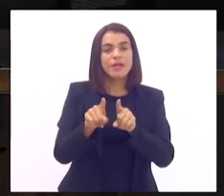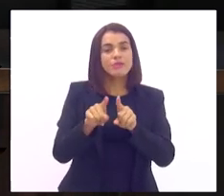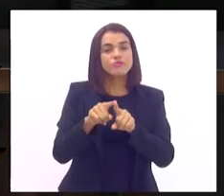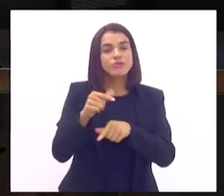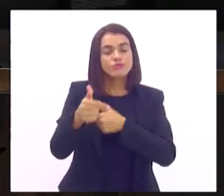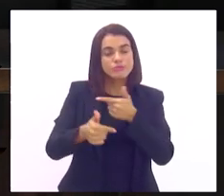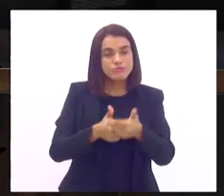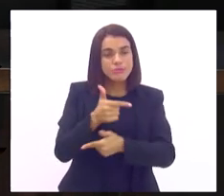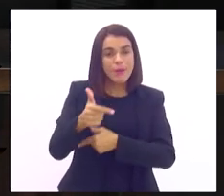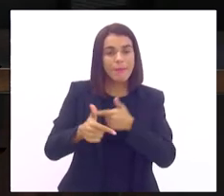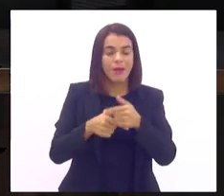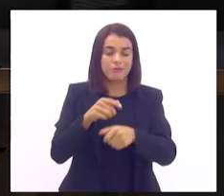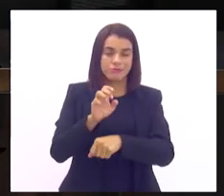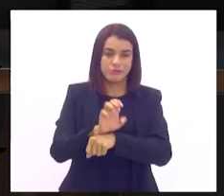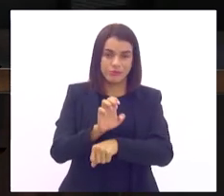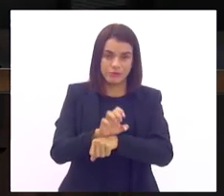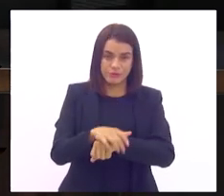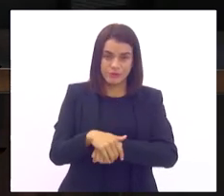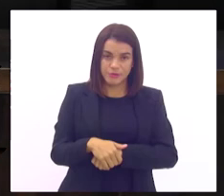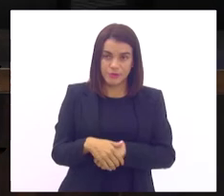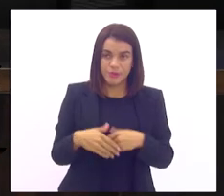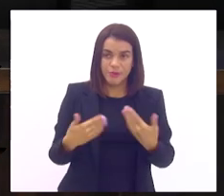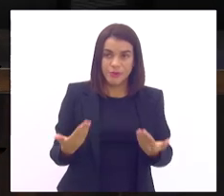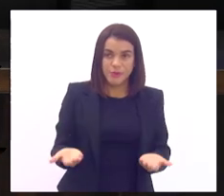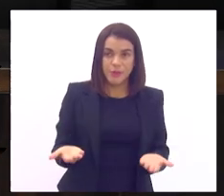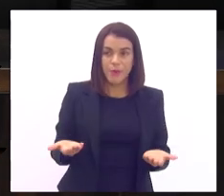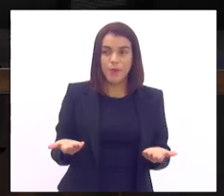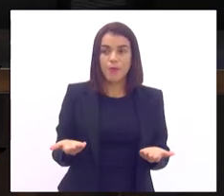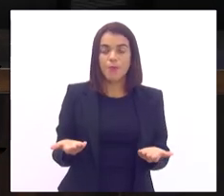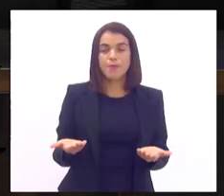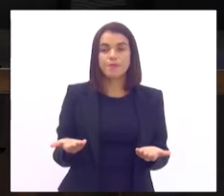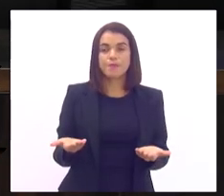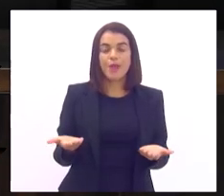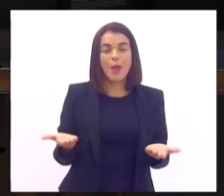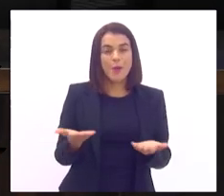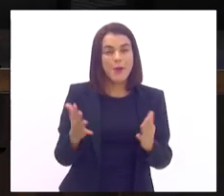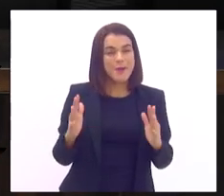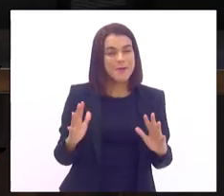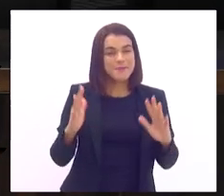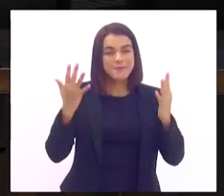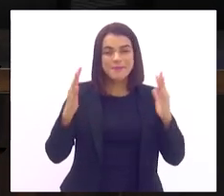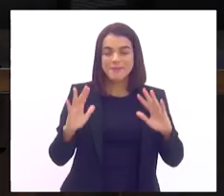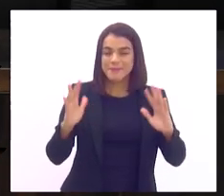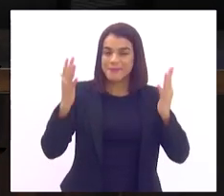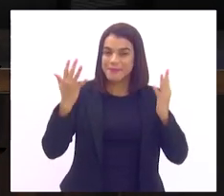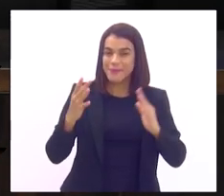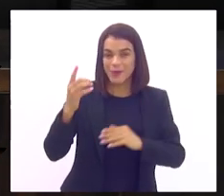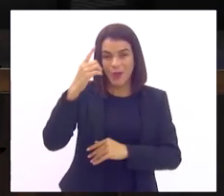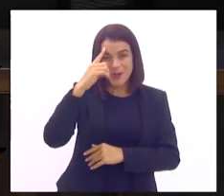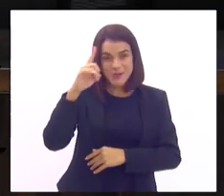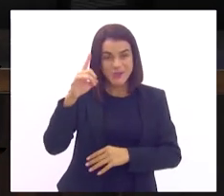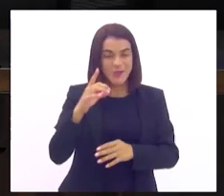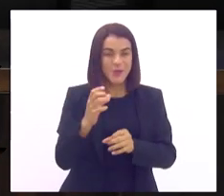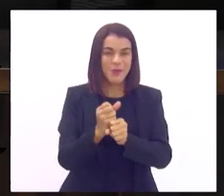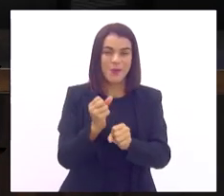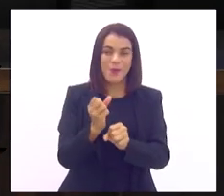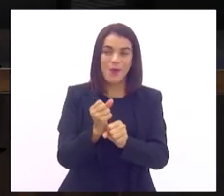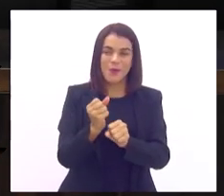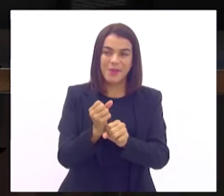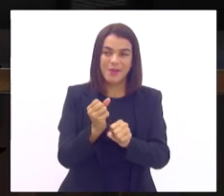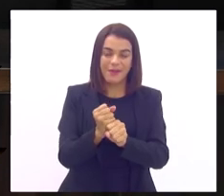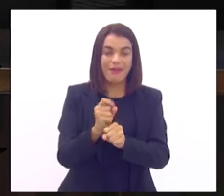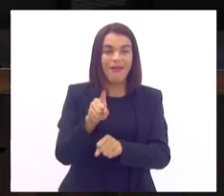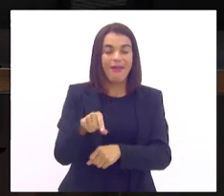Estado. Então, hoje, fazer mais essa comemoração do Dia do Contador é uma alegria